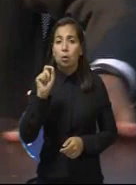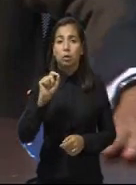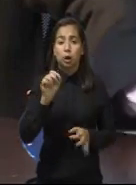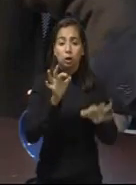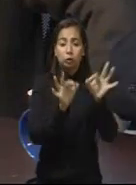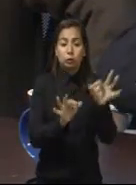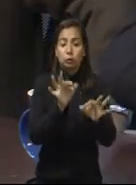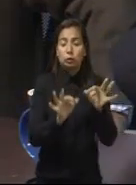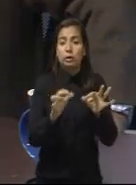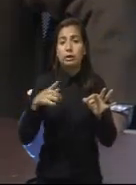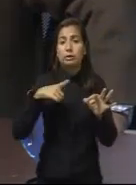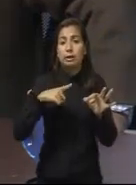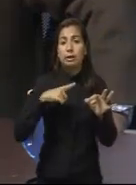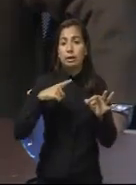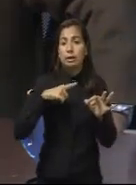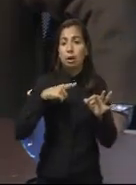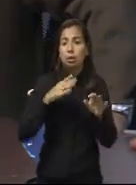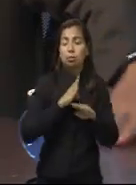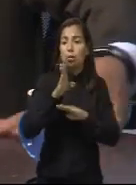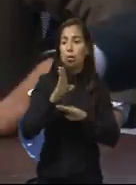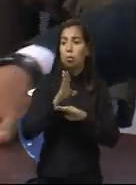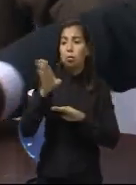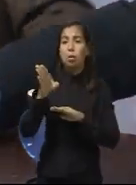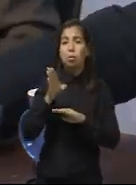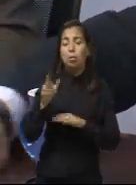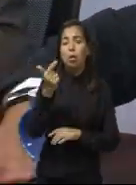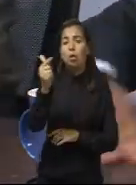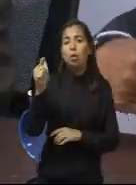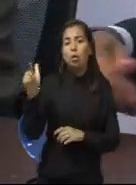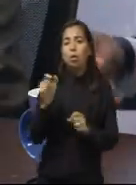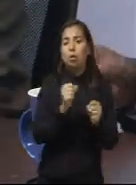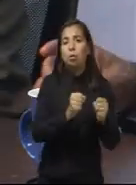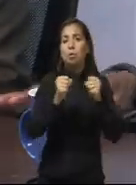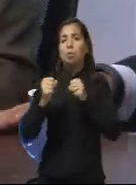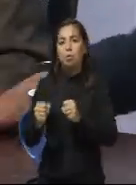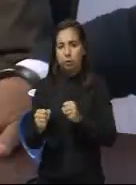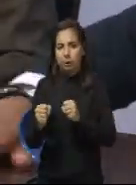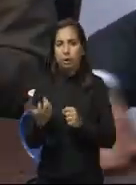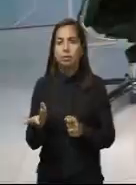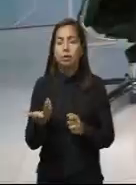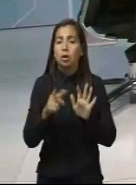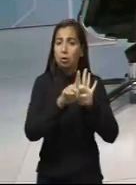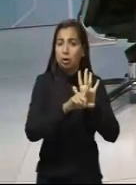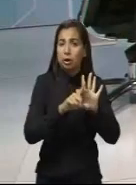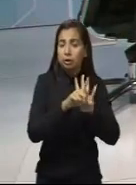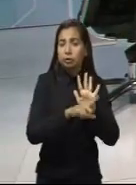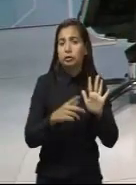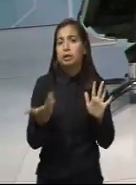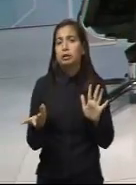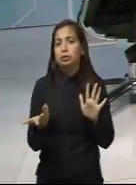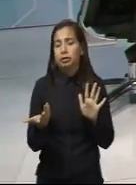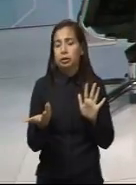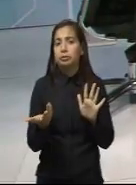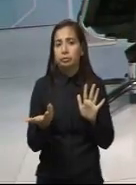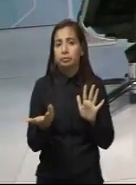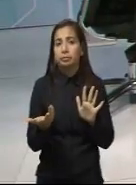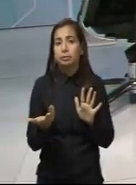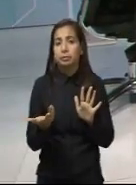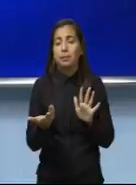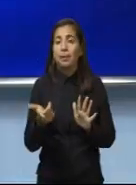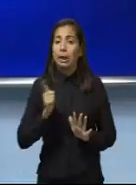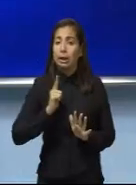invadido a área de competência dos outros poderes, tem invadido... Do legislativo. Tem